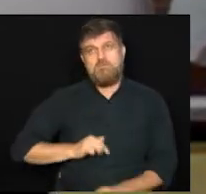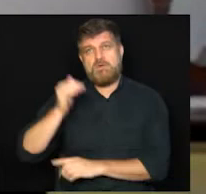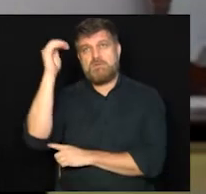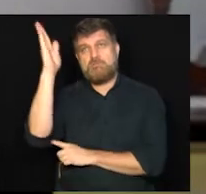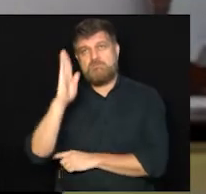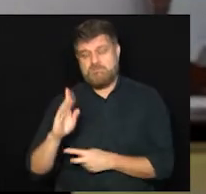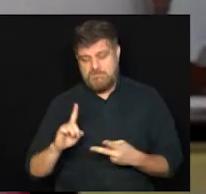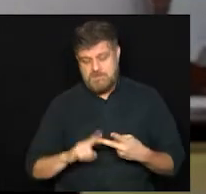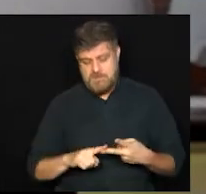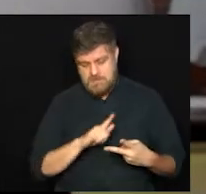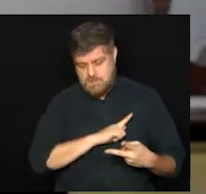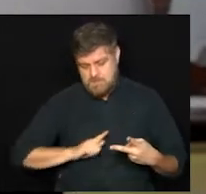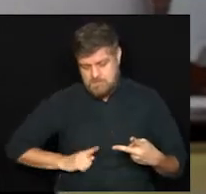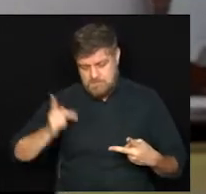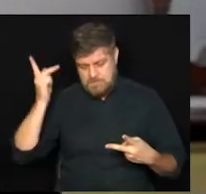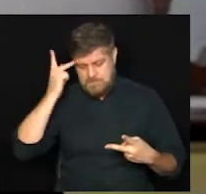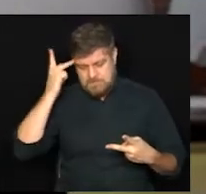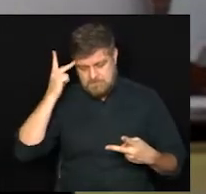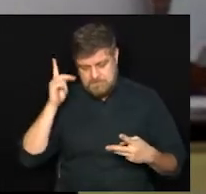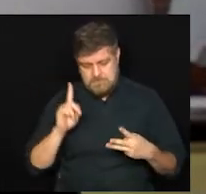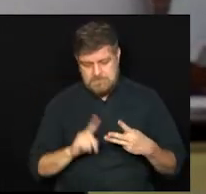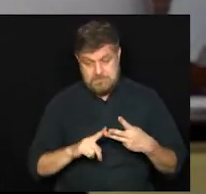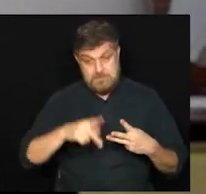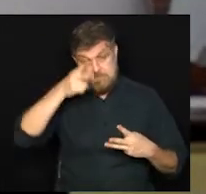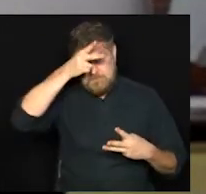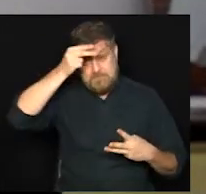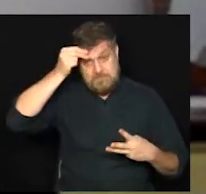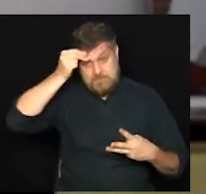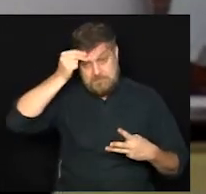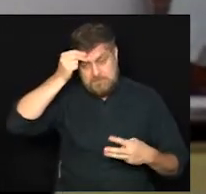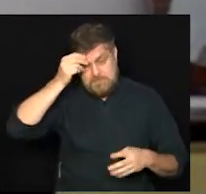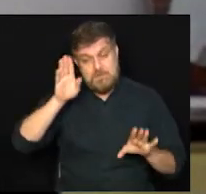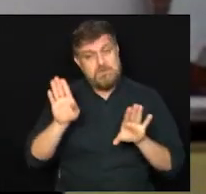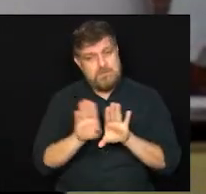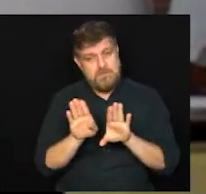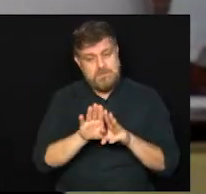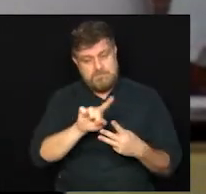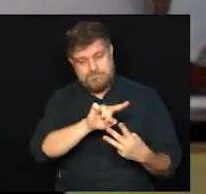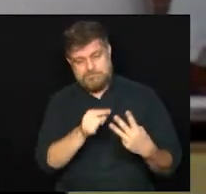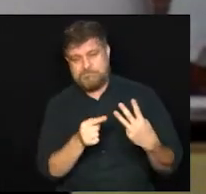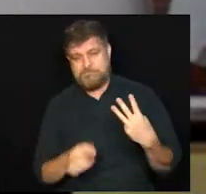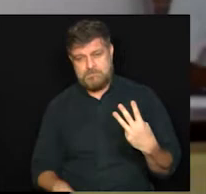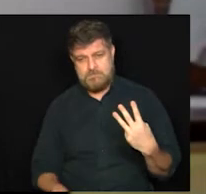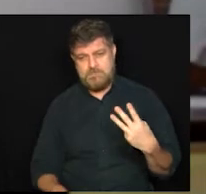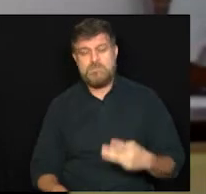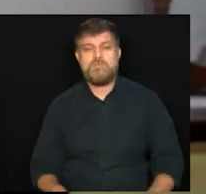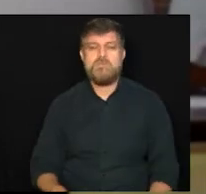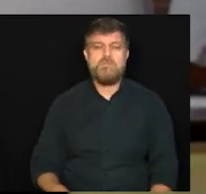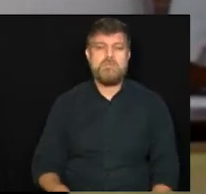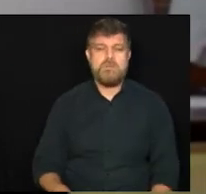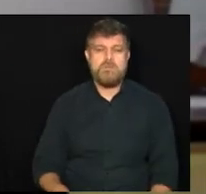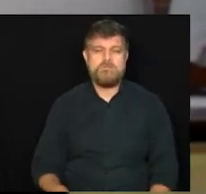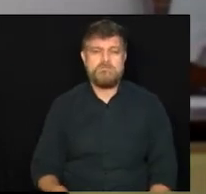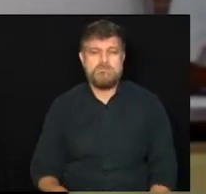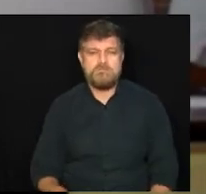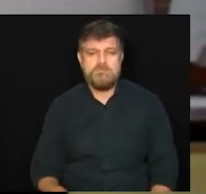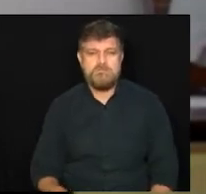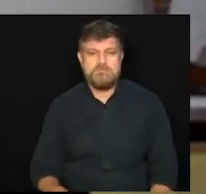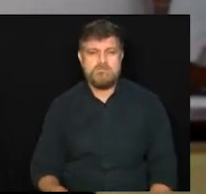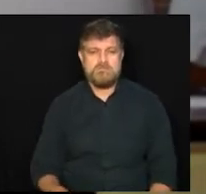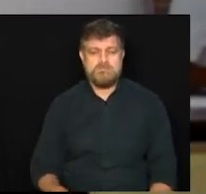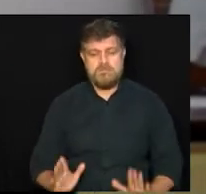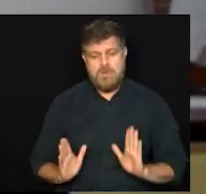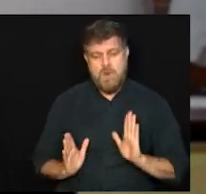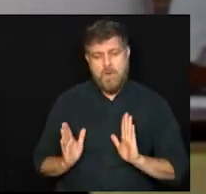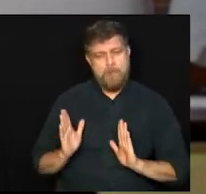ajuda de outras esferas, o município, mas também o governo do estado e o governo federal. A gente, em determinado